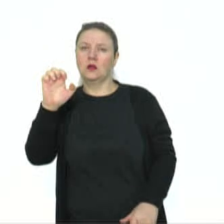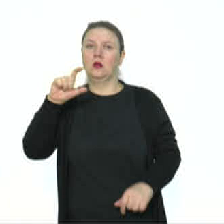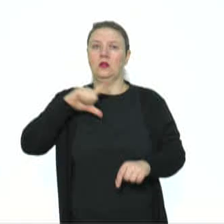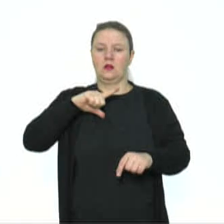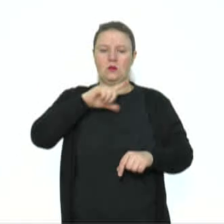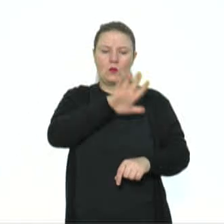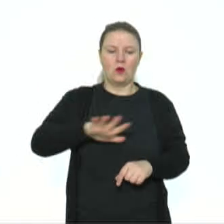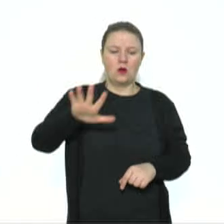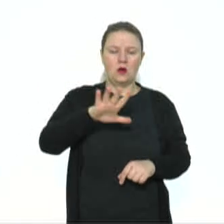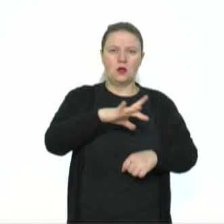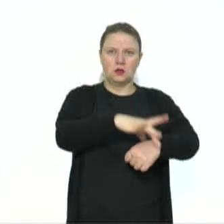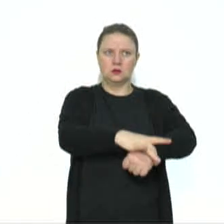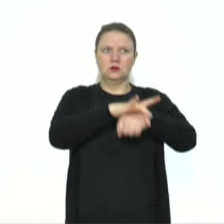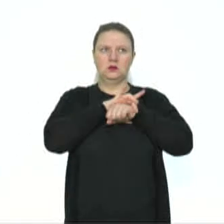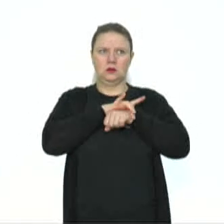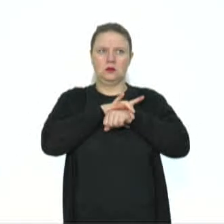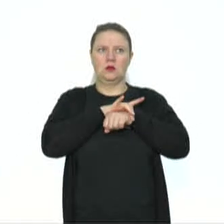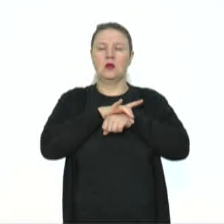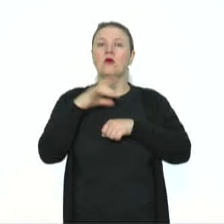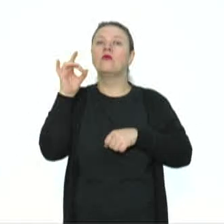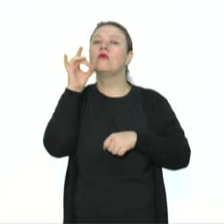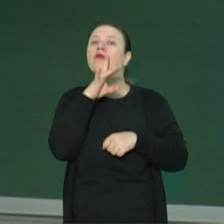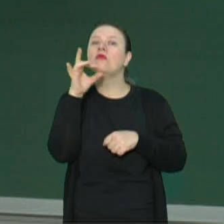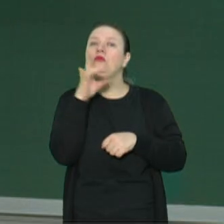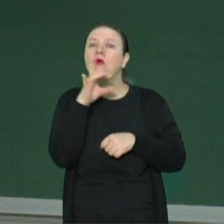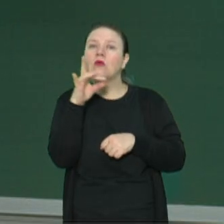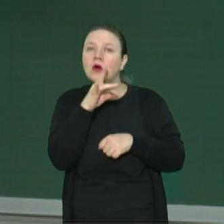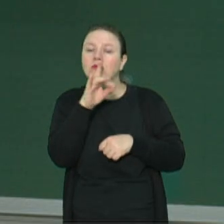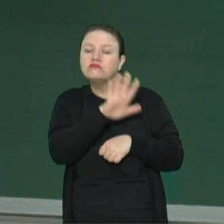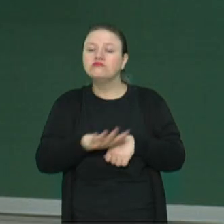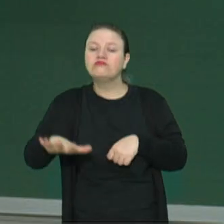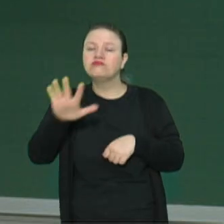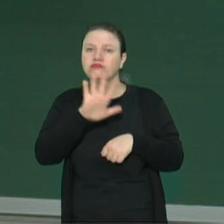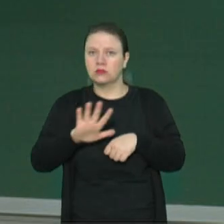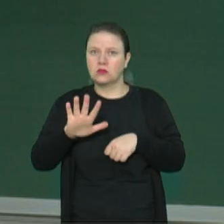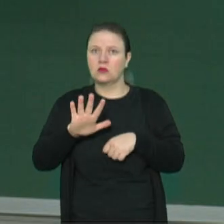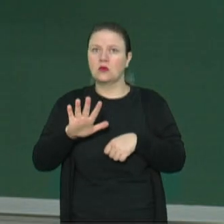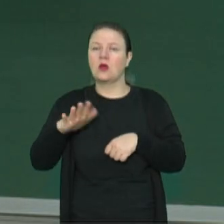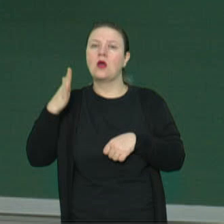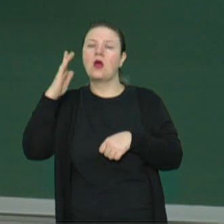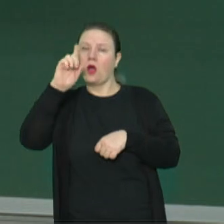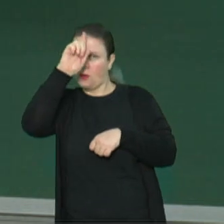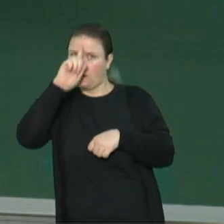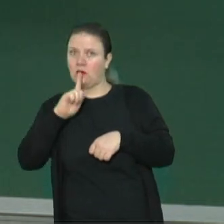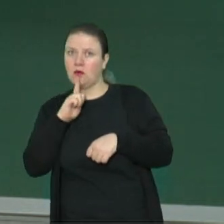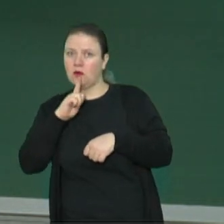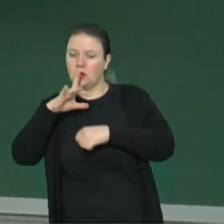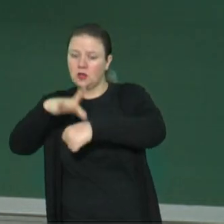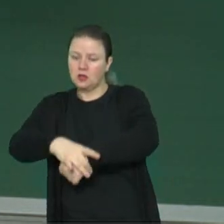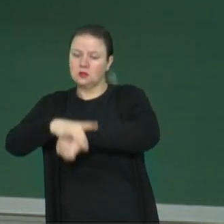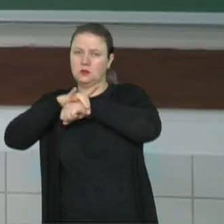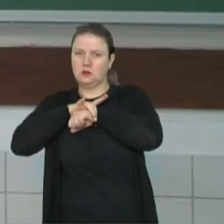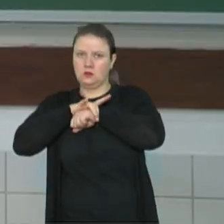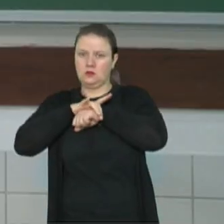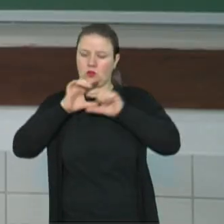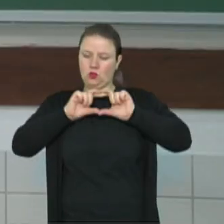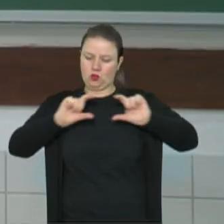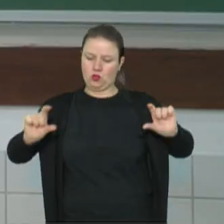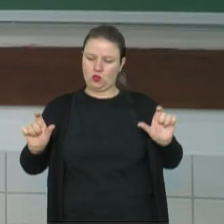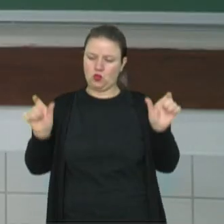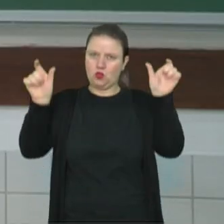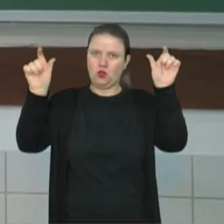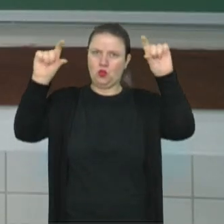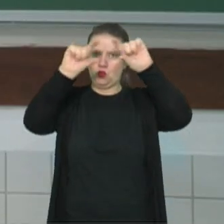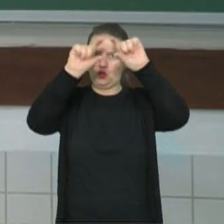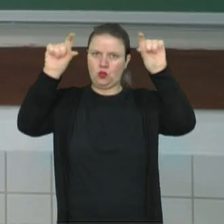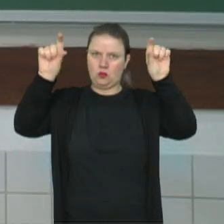Então temos o quê? Na parte verde aqui, a área de combate, e na amarela, a área de segurança. Então o tatame é montado com cores